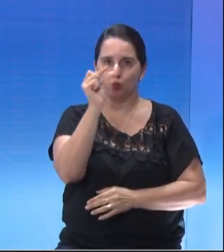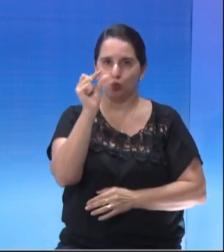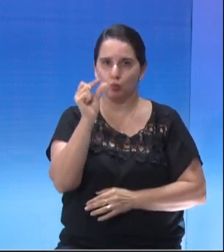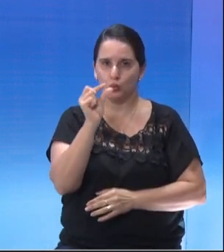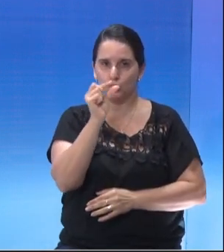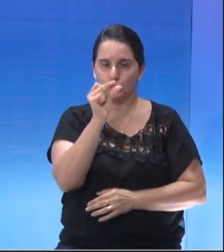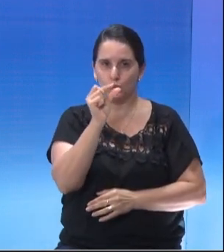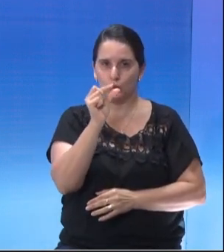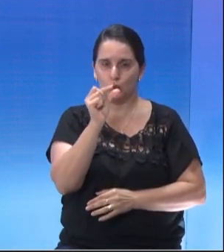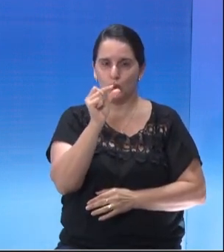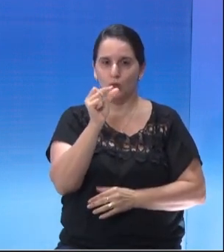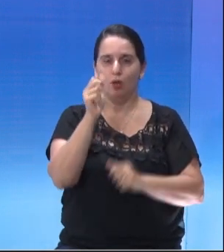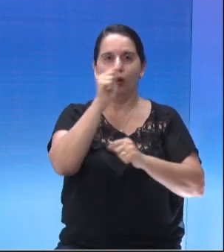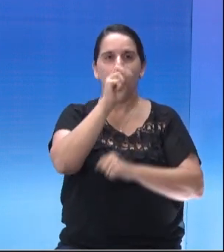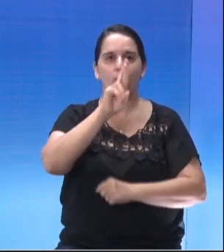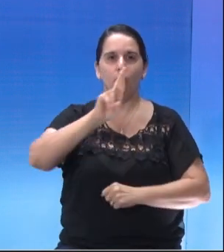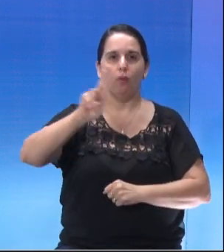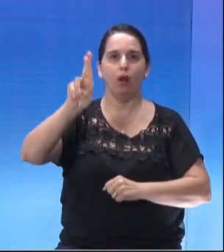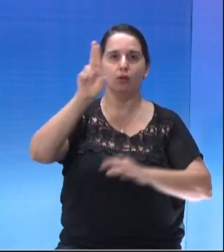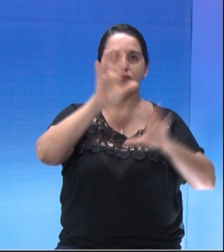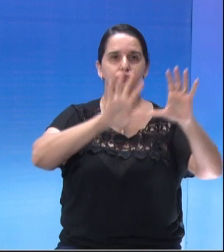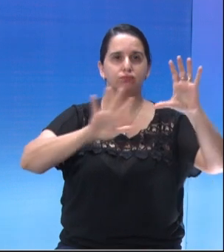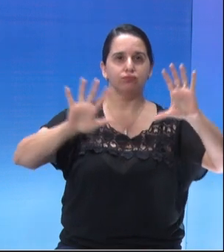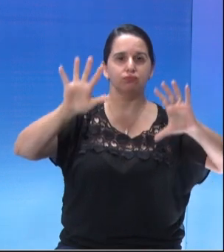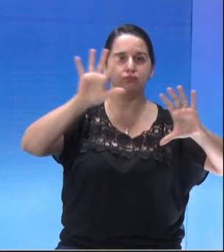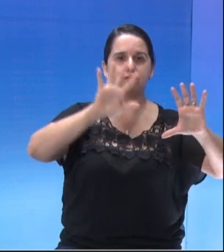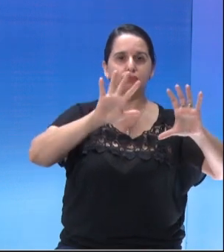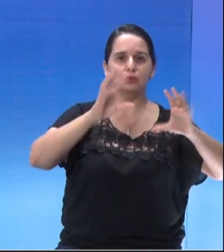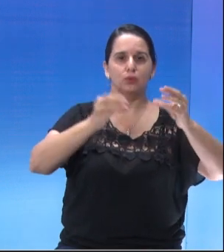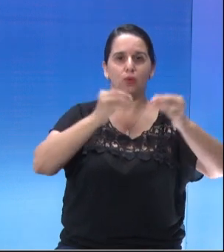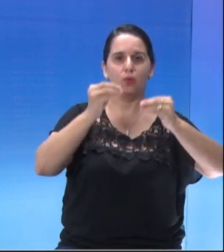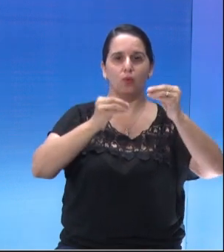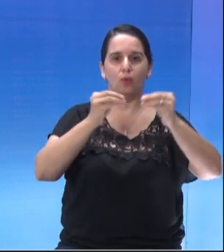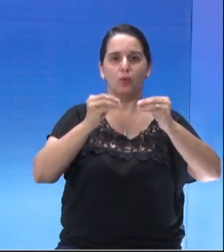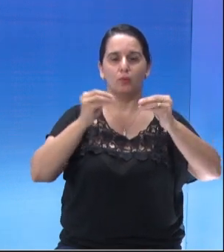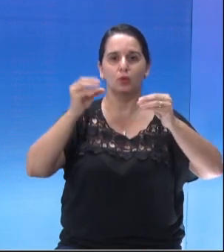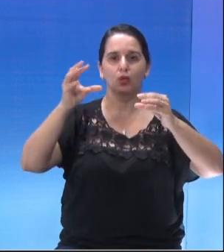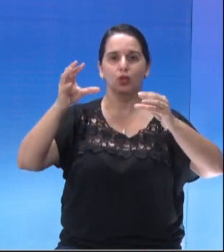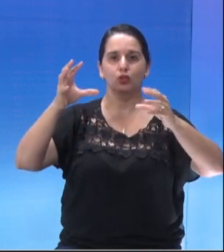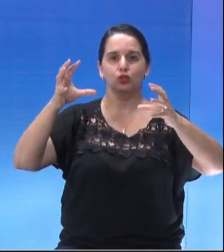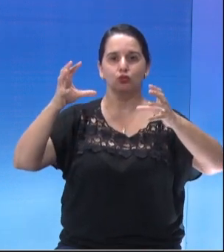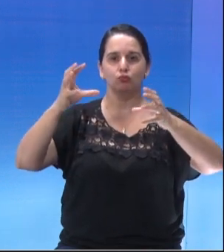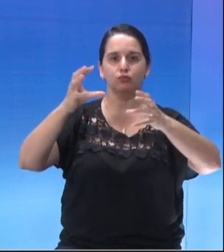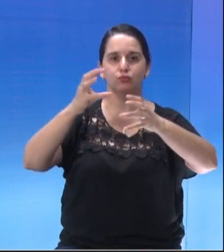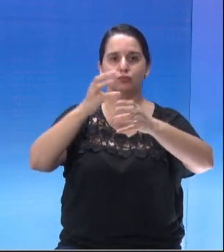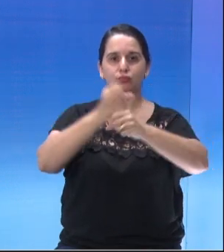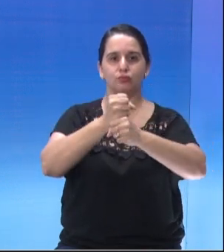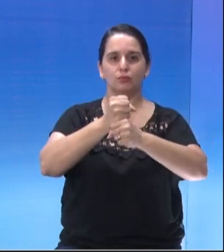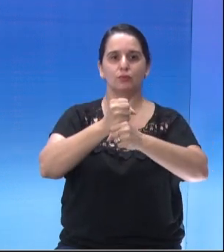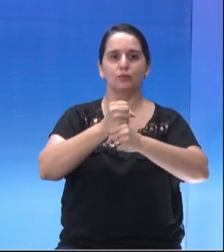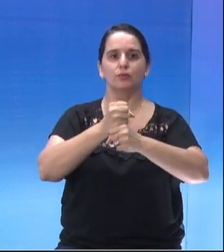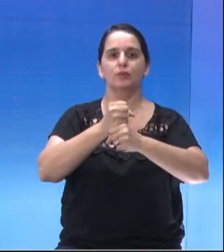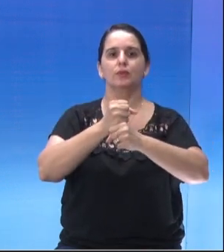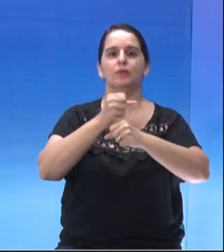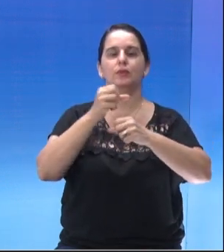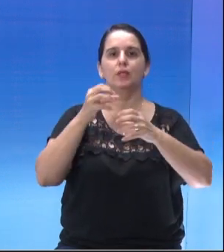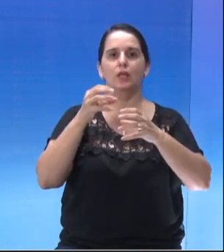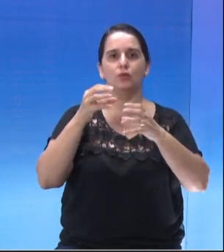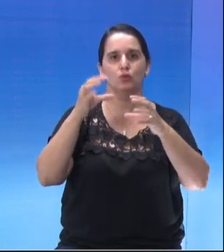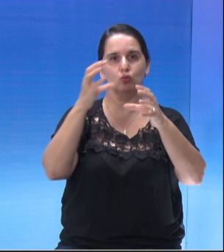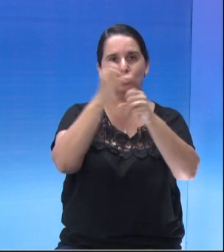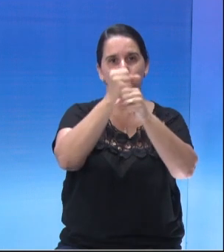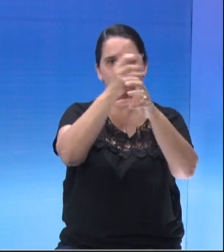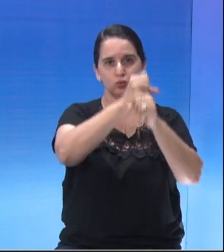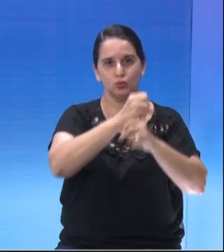essas partículas dispersas na atmosfera funcionam como núcleo de condensação e que esses núcleos